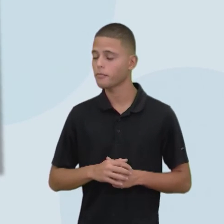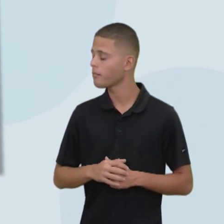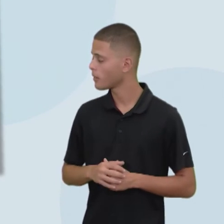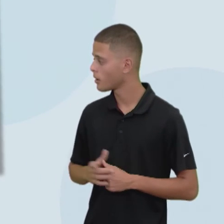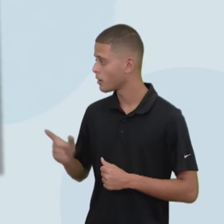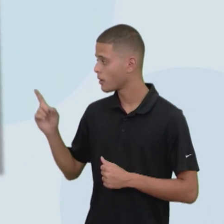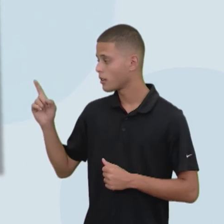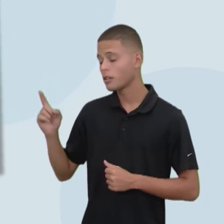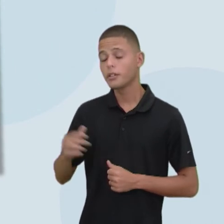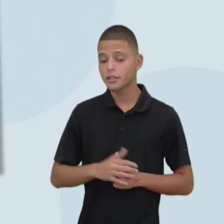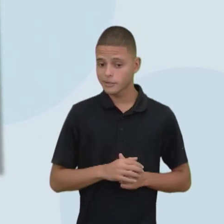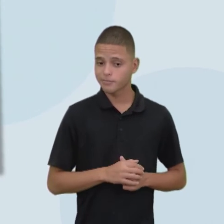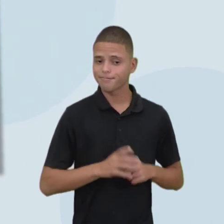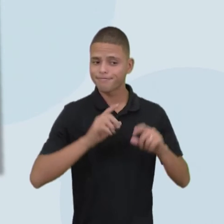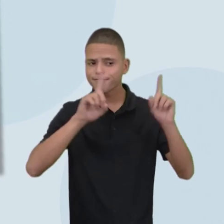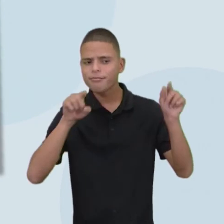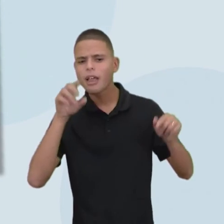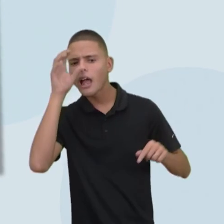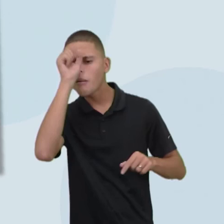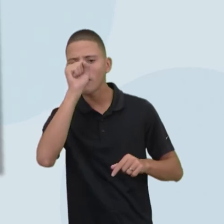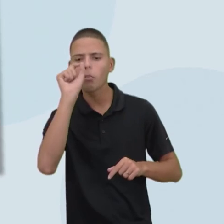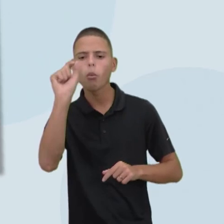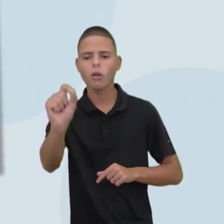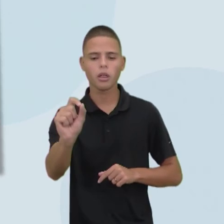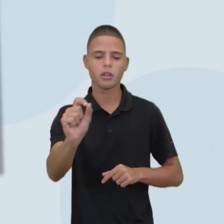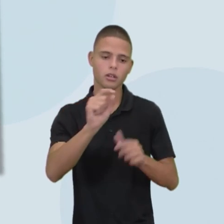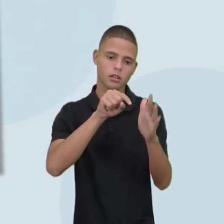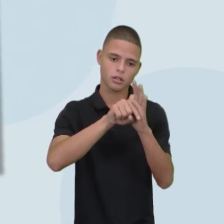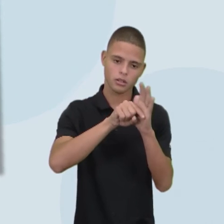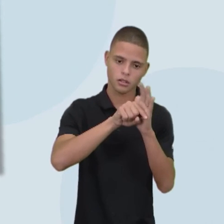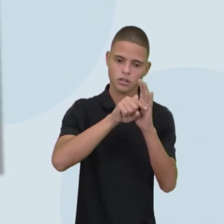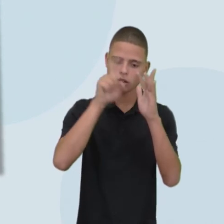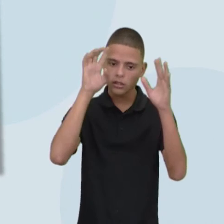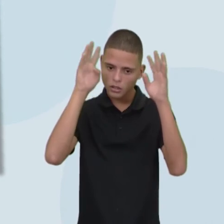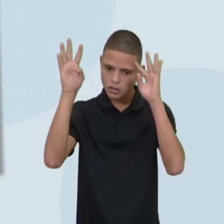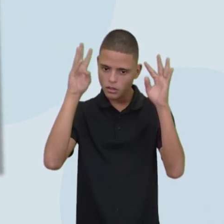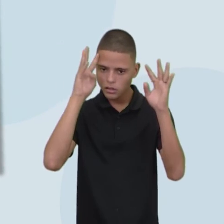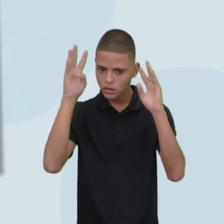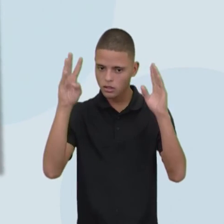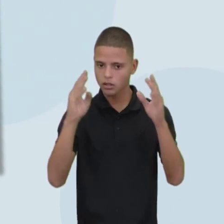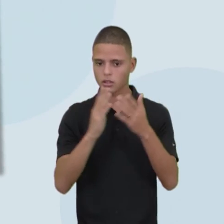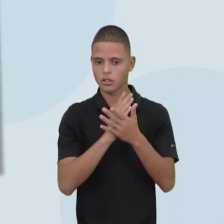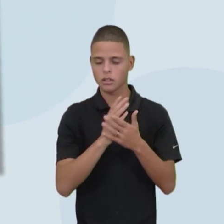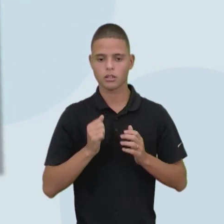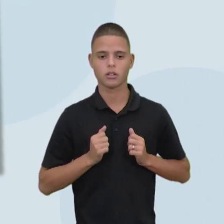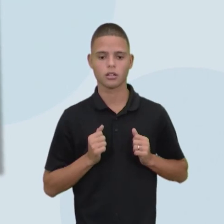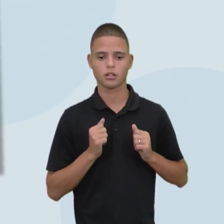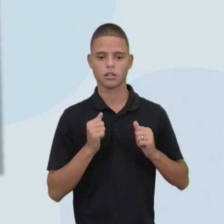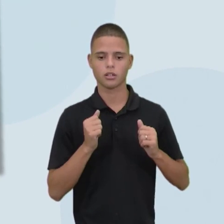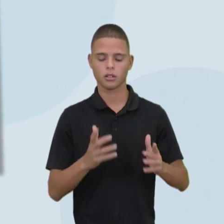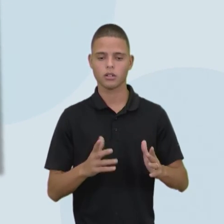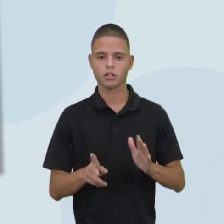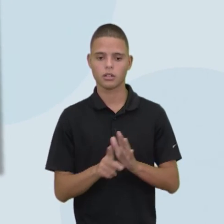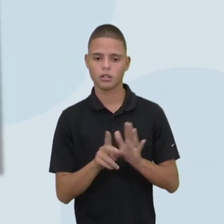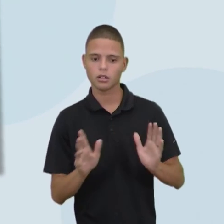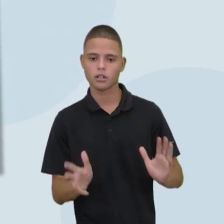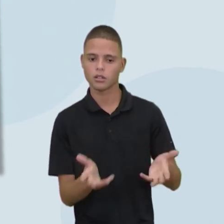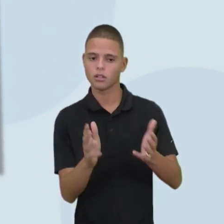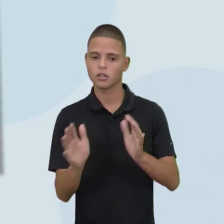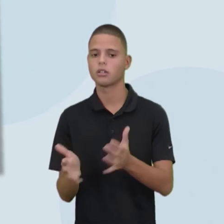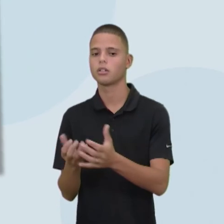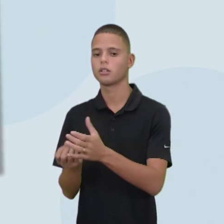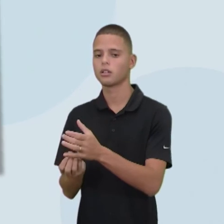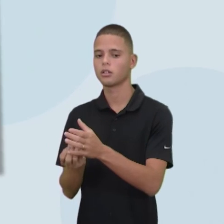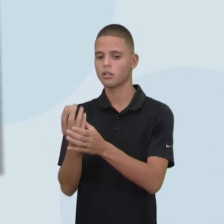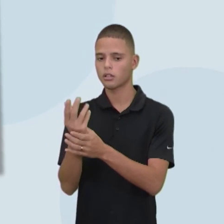Temos o momento do mural do professor, o que aprendemos, pesquisamos e refletimos sobre as ações publicitárias para promover a criação de um produto por